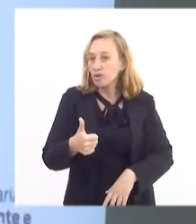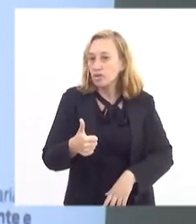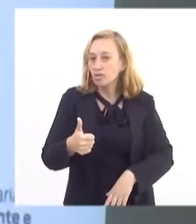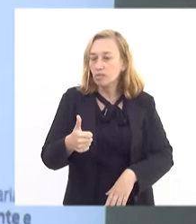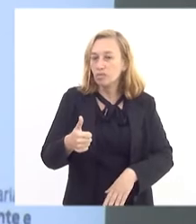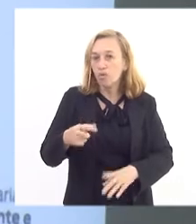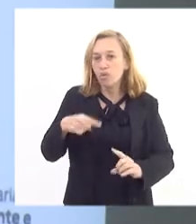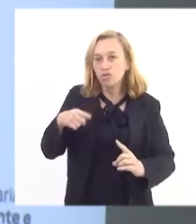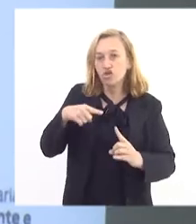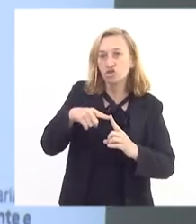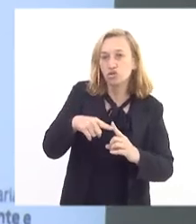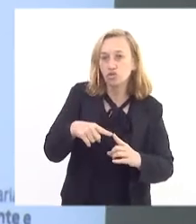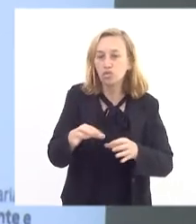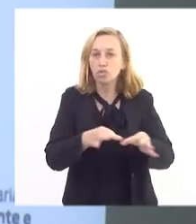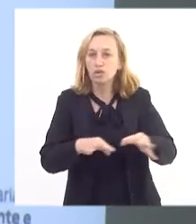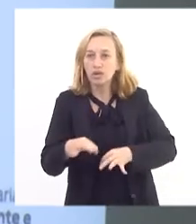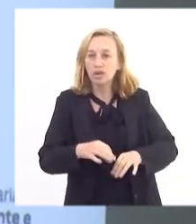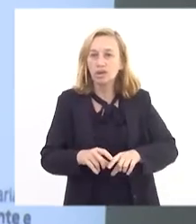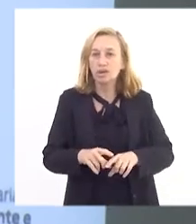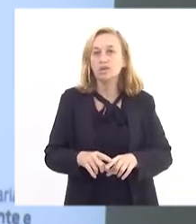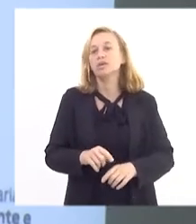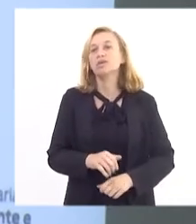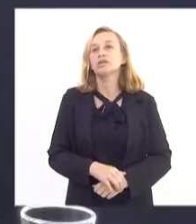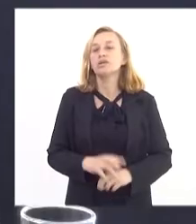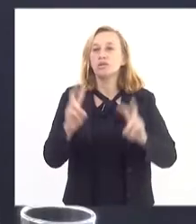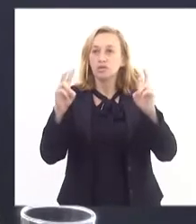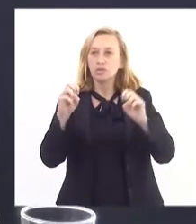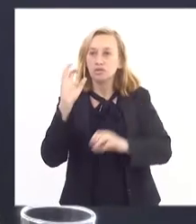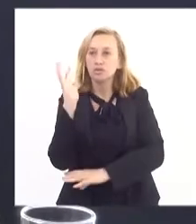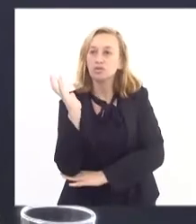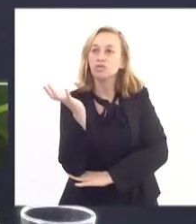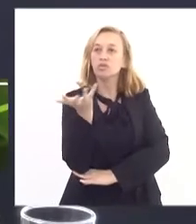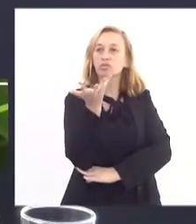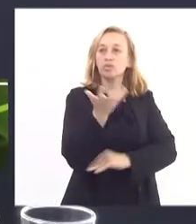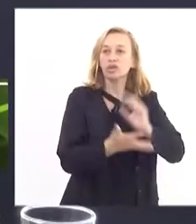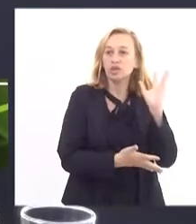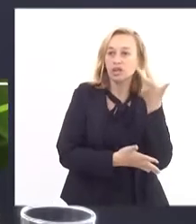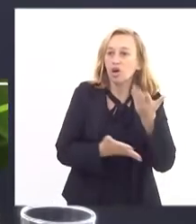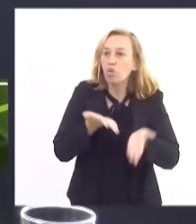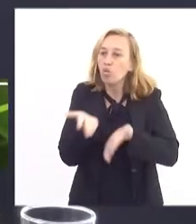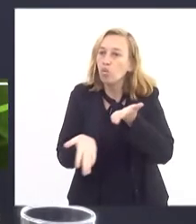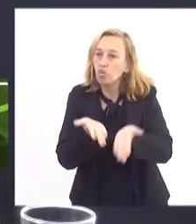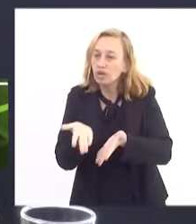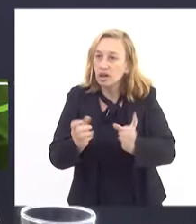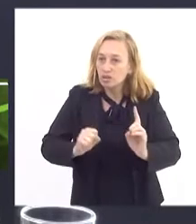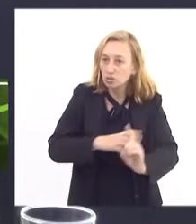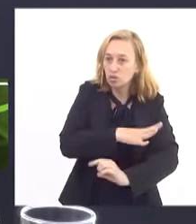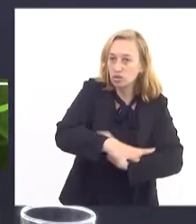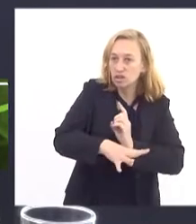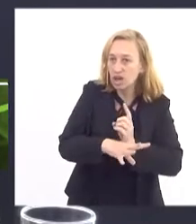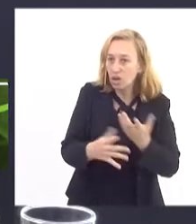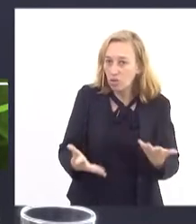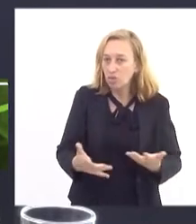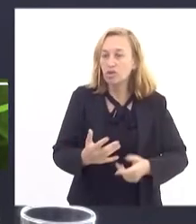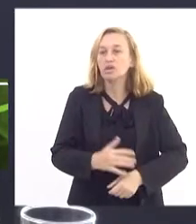primeiro objetivo, sim, a questão ambiental. Pode passar, querido. Sim, a questão ambiental, o social ele vai vir